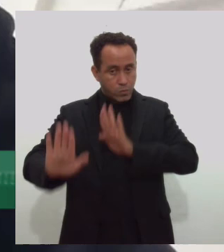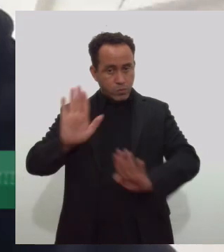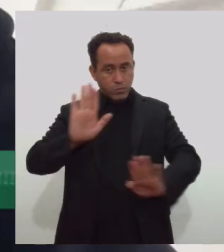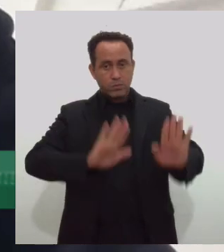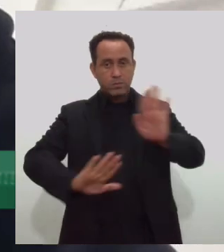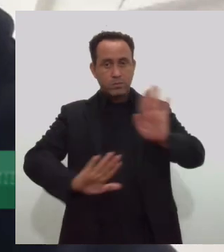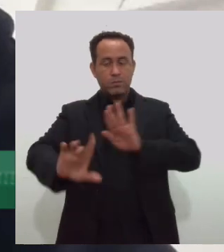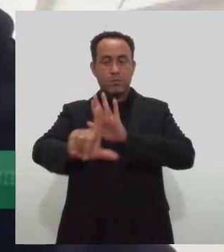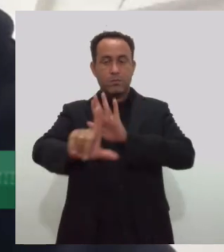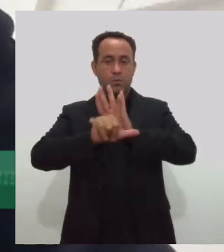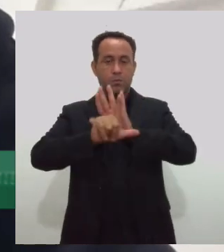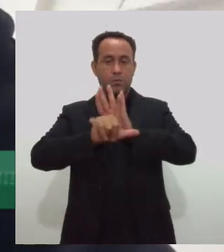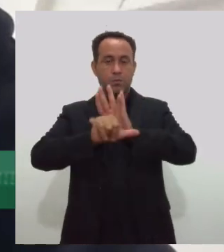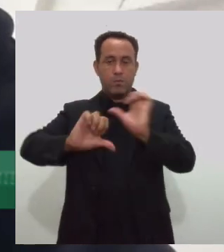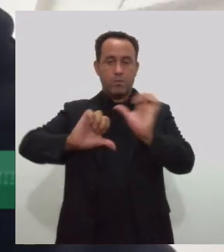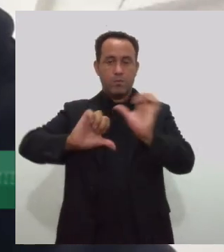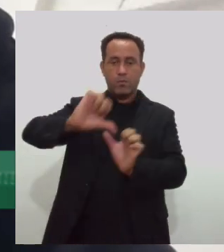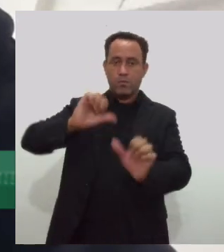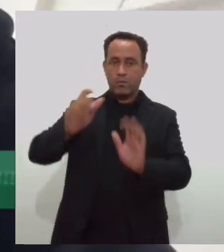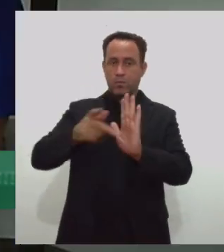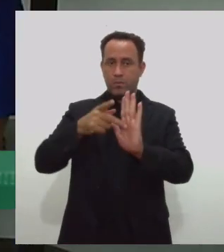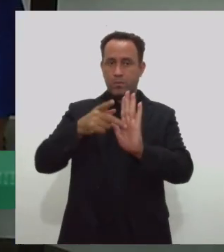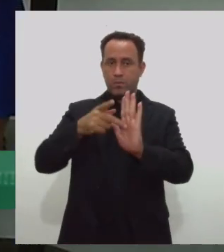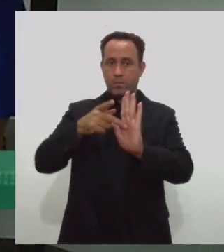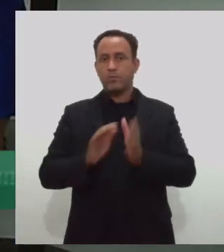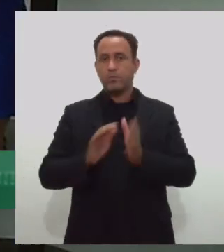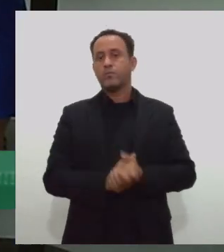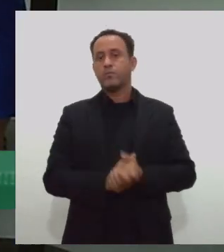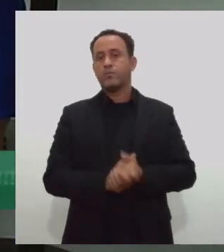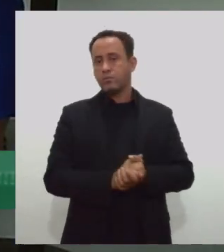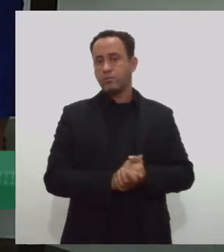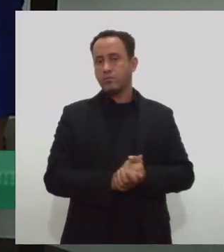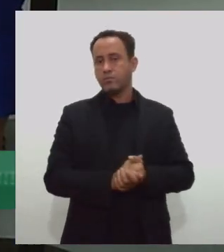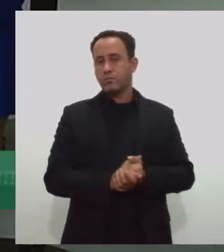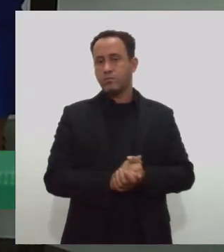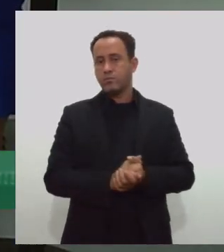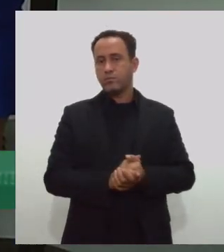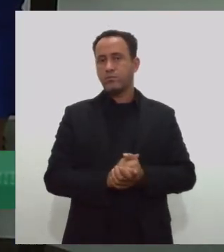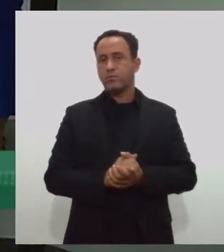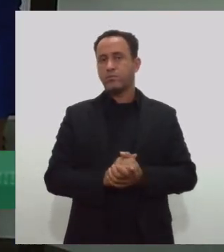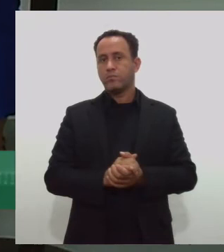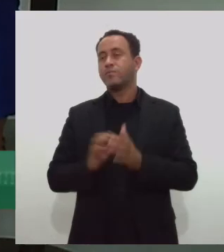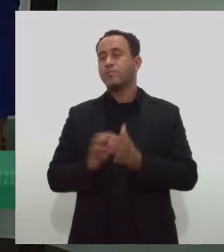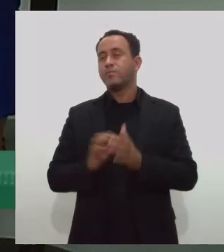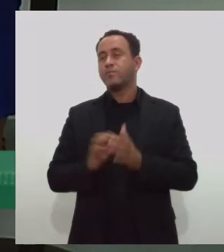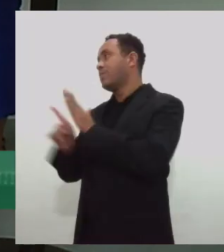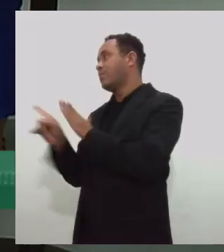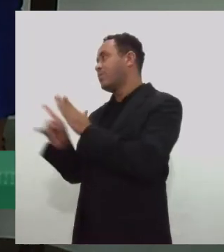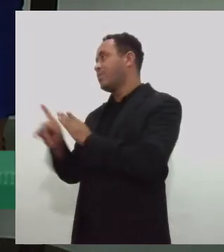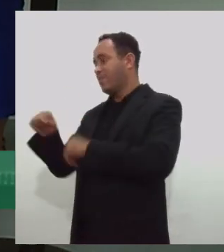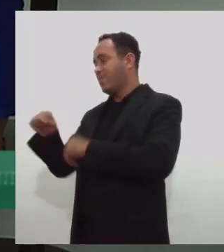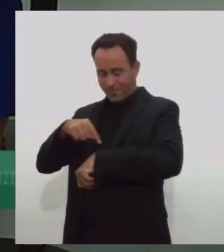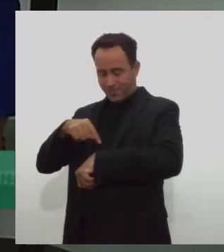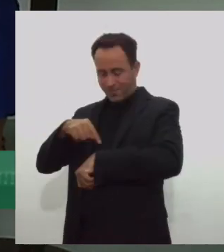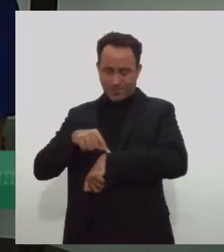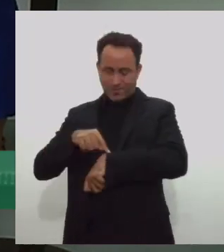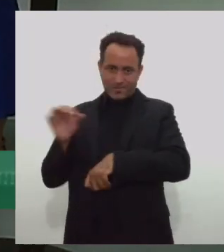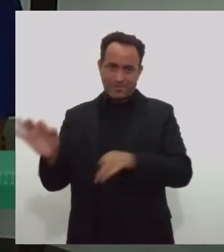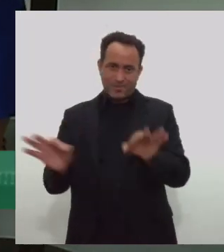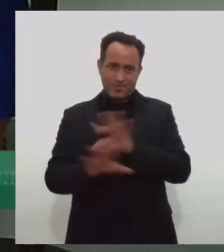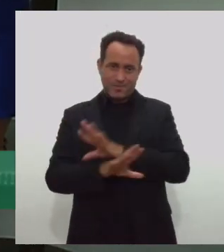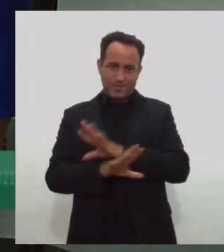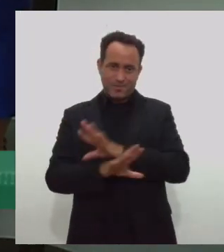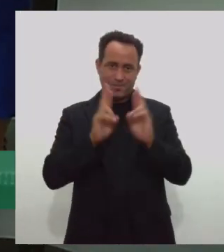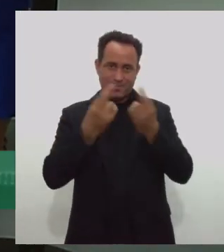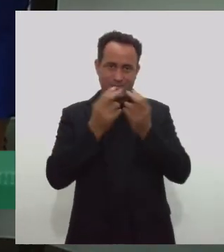essas modificações propostas. A gente tinha muito mais perguntas para fazer, mas nosso tempo está chegando ao final. Daqui a pouco tem